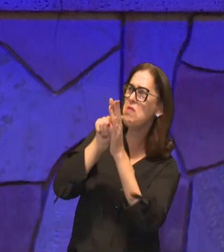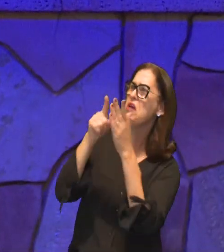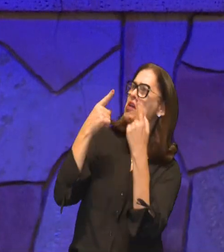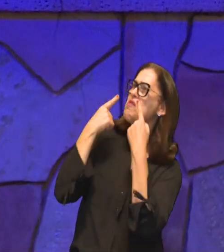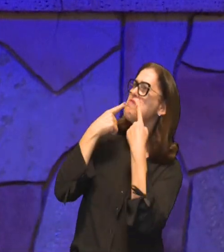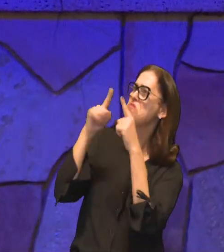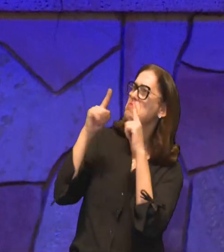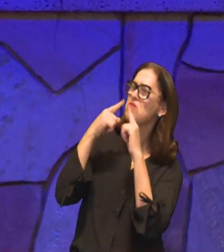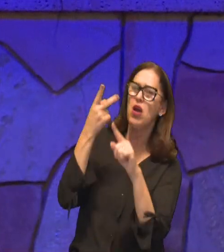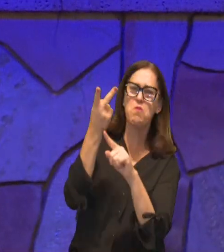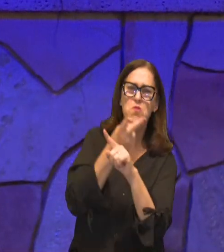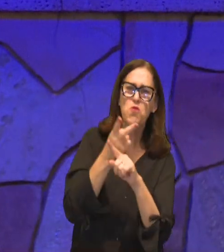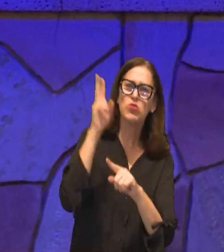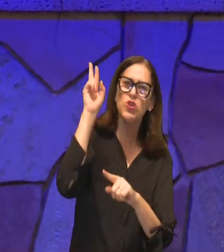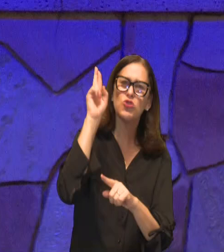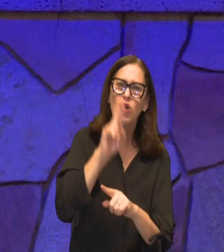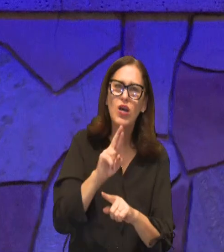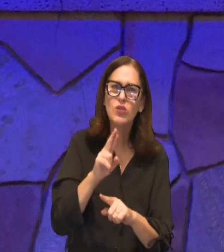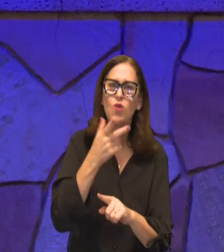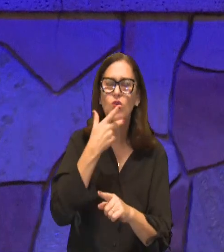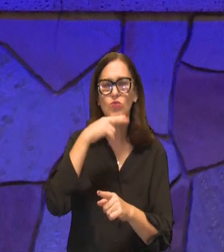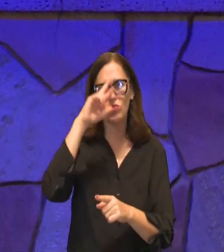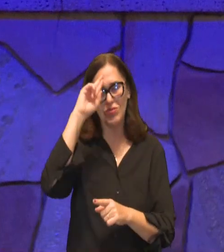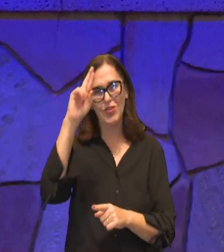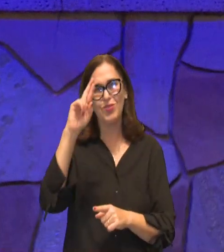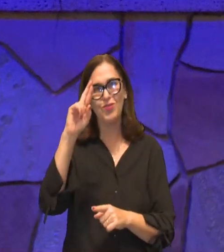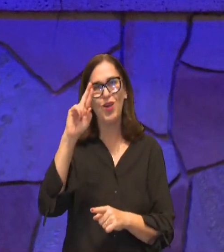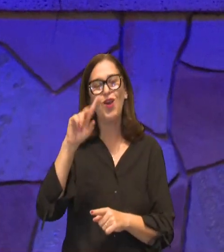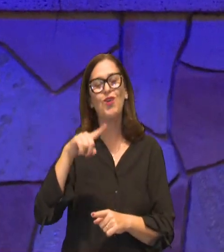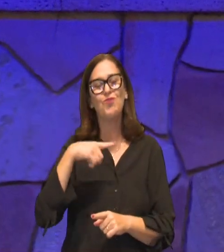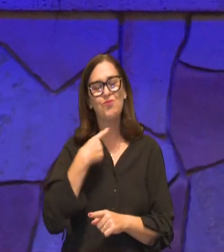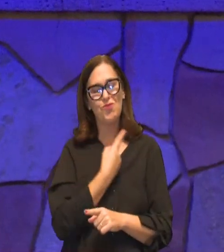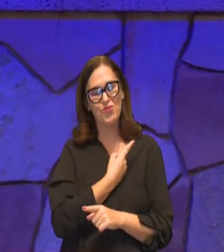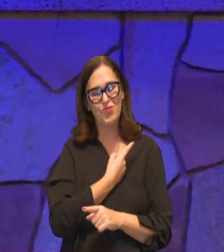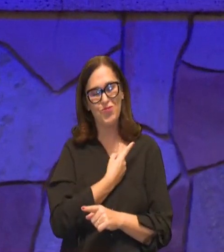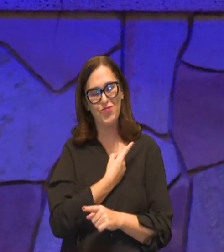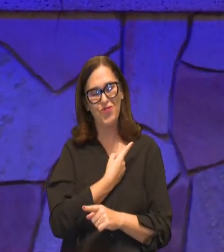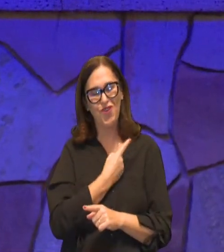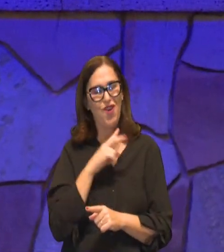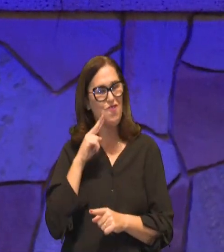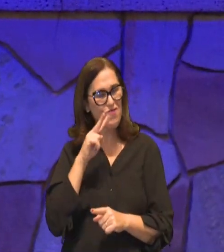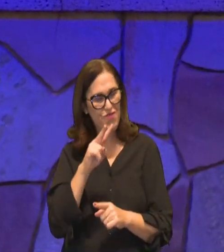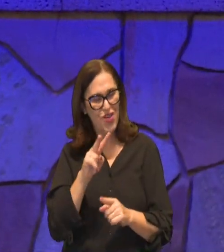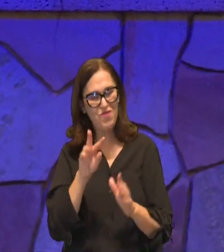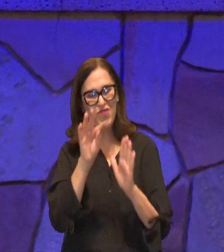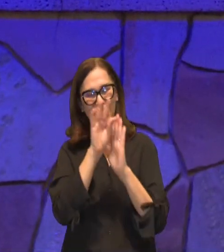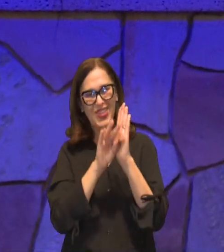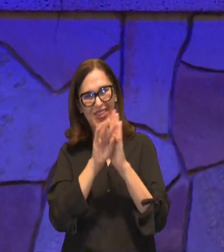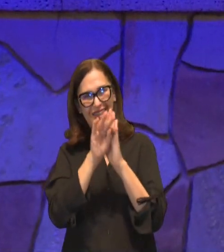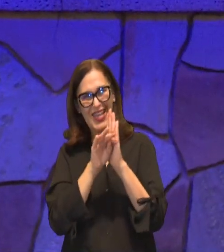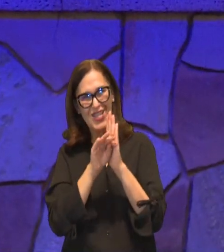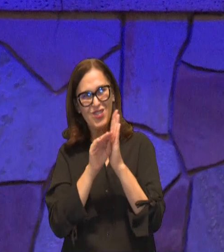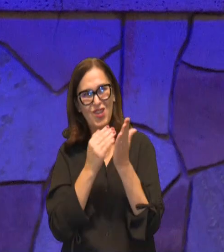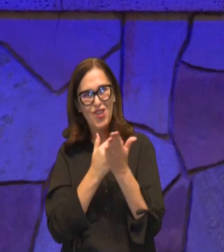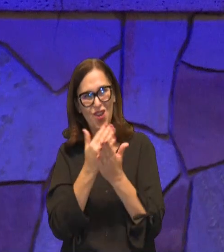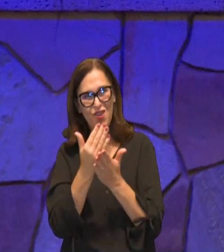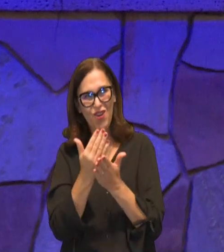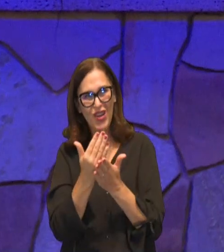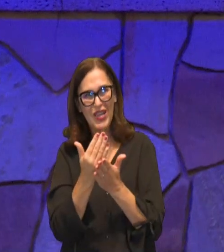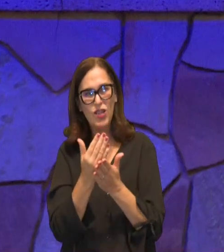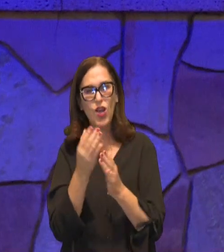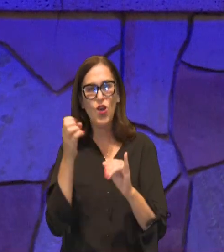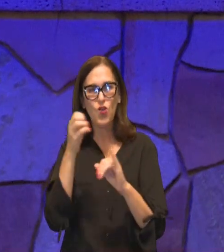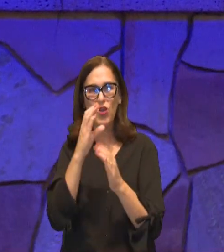de busca de uma resposta do Senhor, que nós chegamos ao texto que lemos no início deste culto e que agora eu repito,